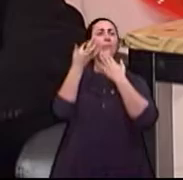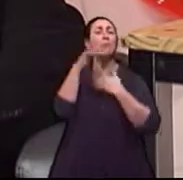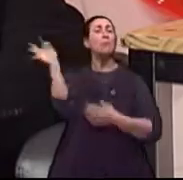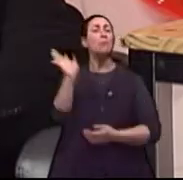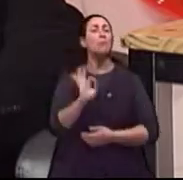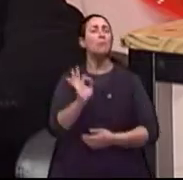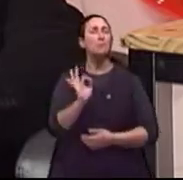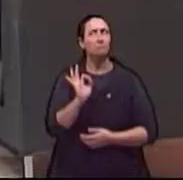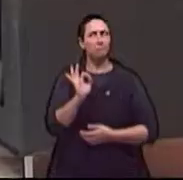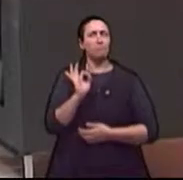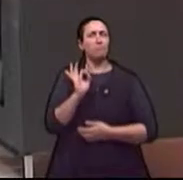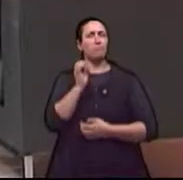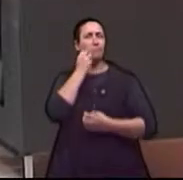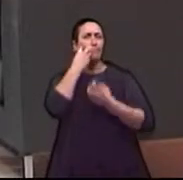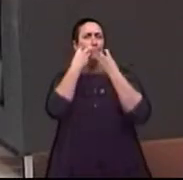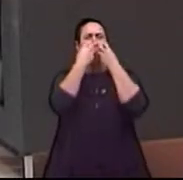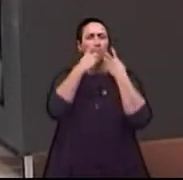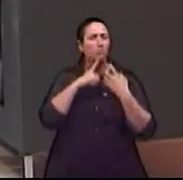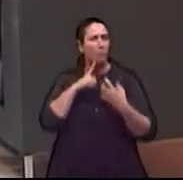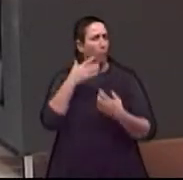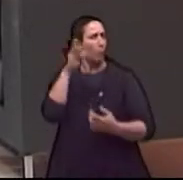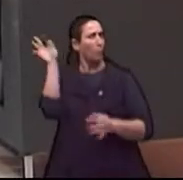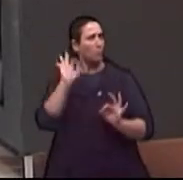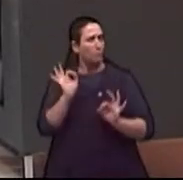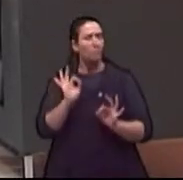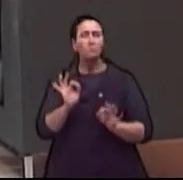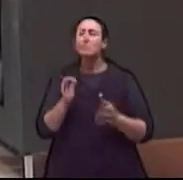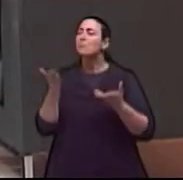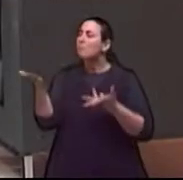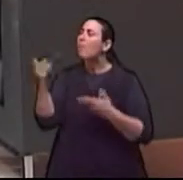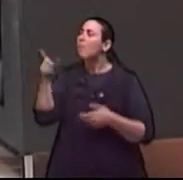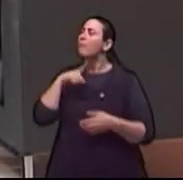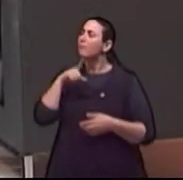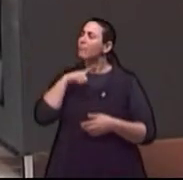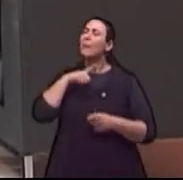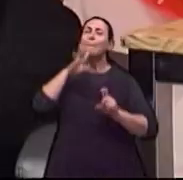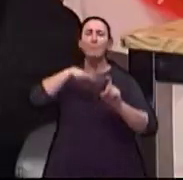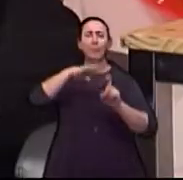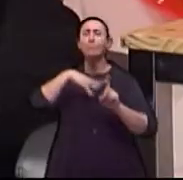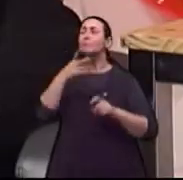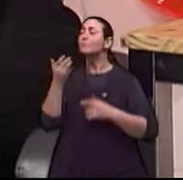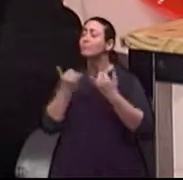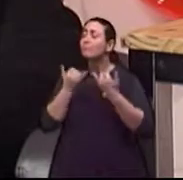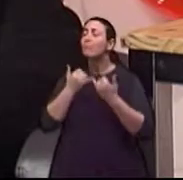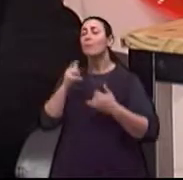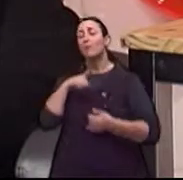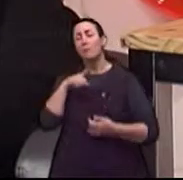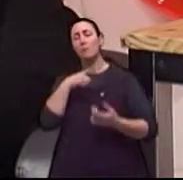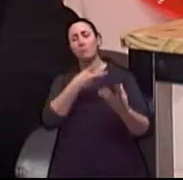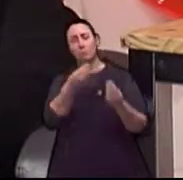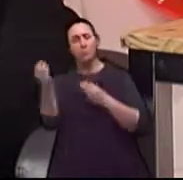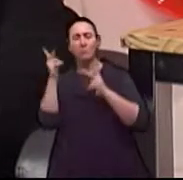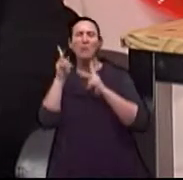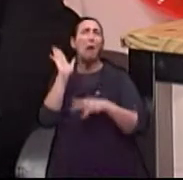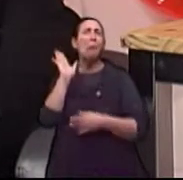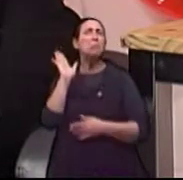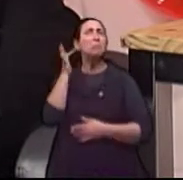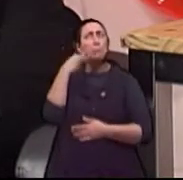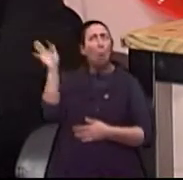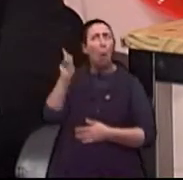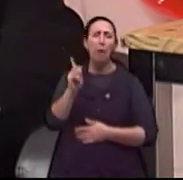e nós temos isso aí até um mito eu não sei se eu posso considerar tanto mas que a gente assim se não dói é porque tá bom